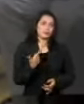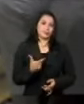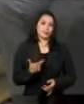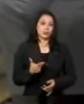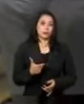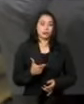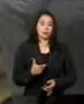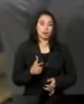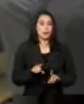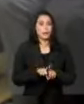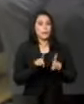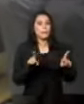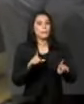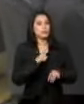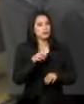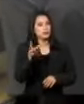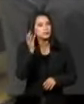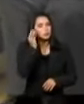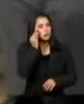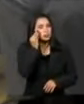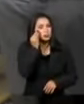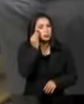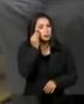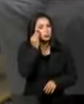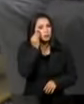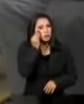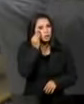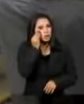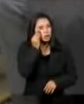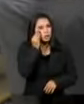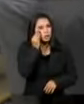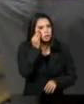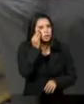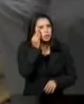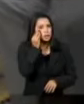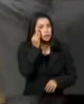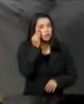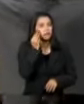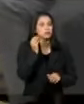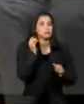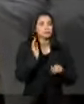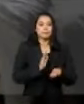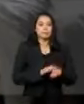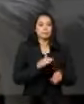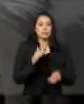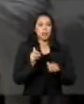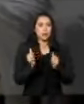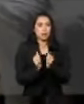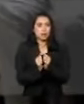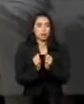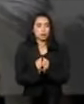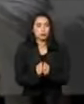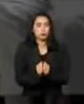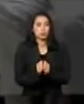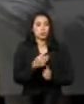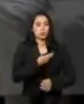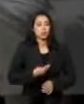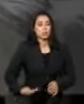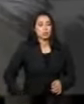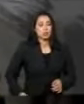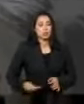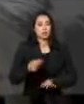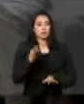com a experiência de quem viveu, como titular do Ministério da Justiça, mais de 5 anos. O principal